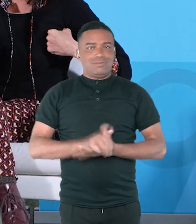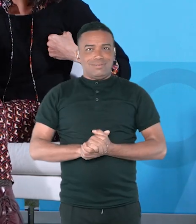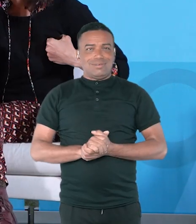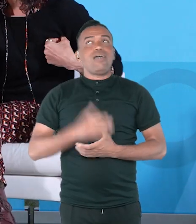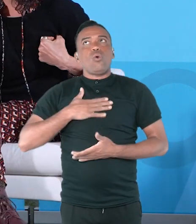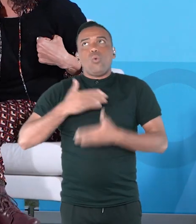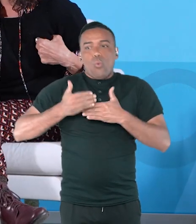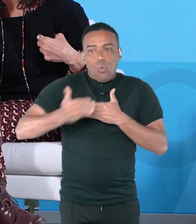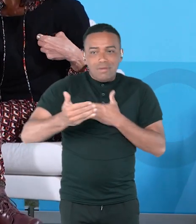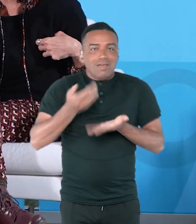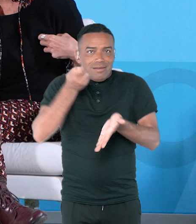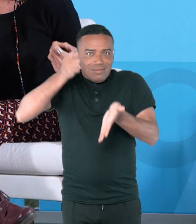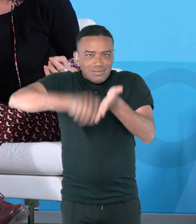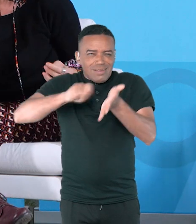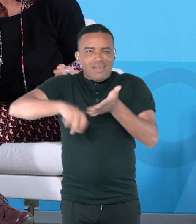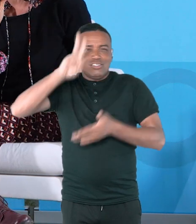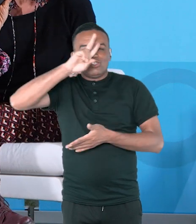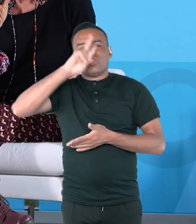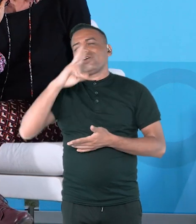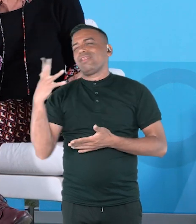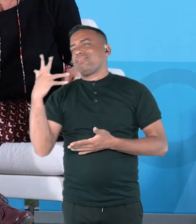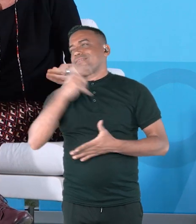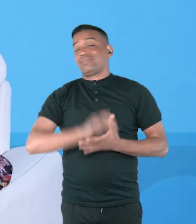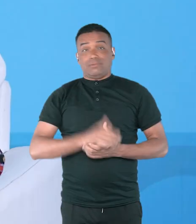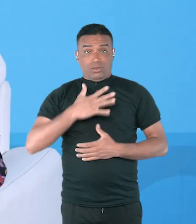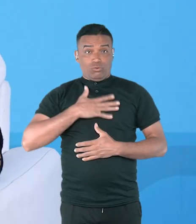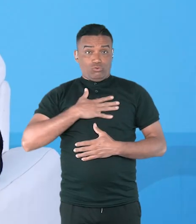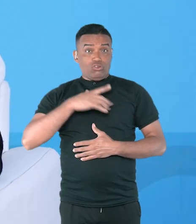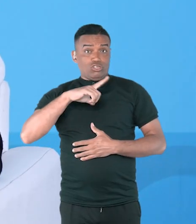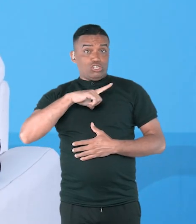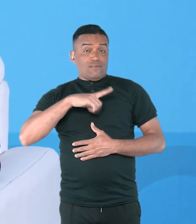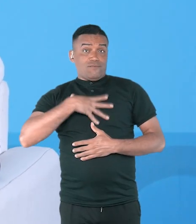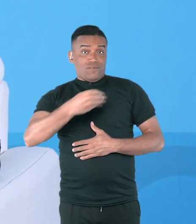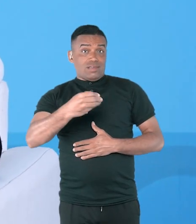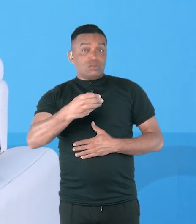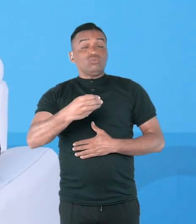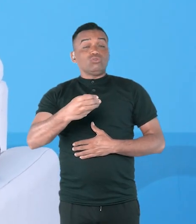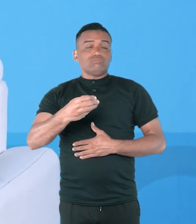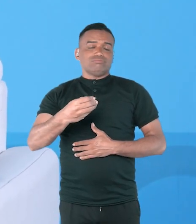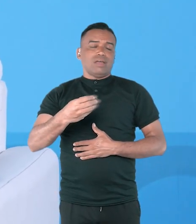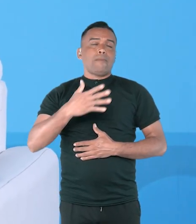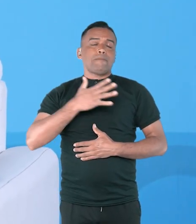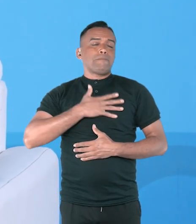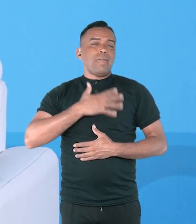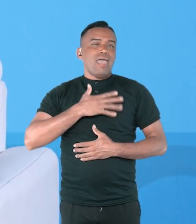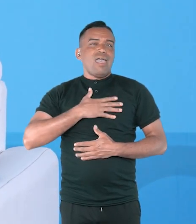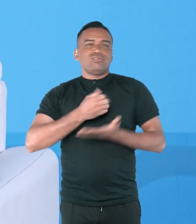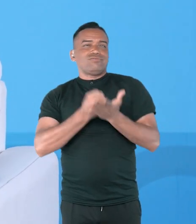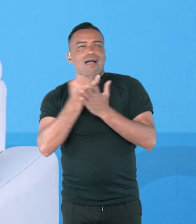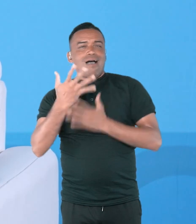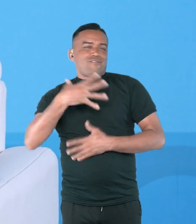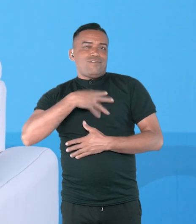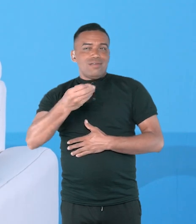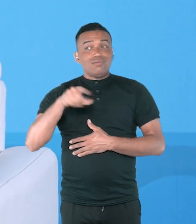Quando eu comecei a escrever, tem uma história bonitinha que é: eu tive filho e eu devo aos meus filhos o meu